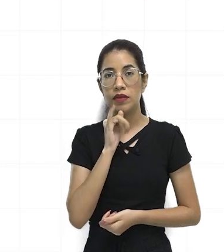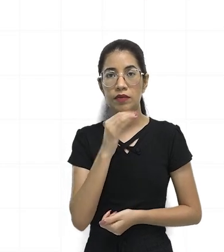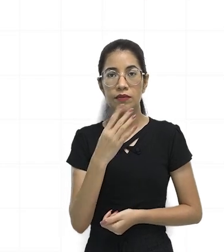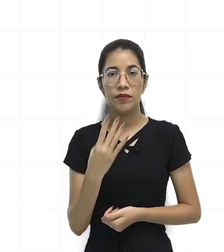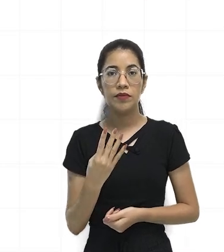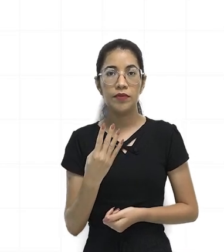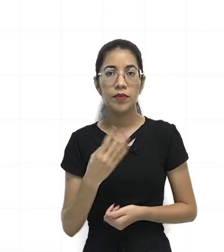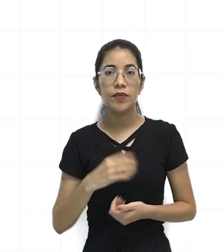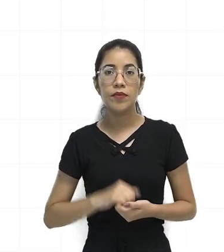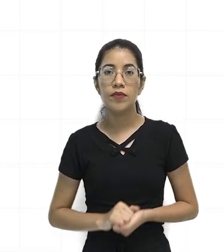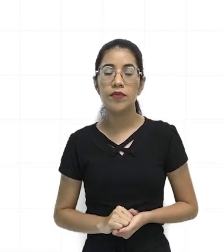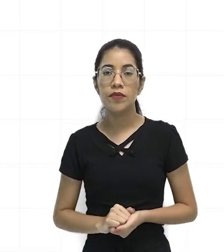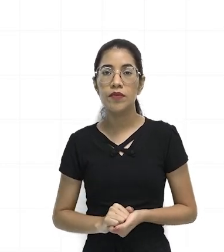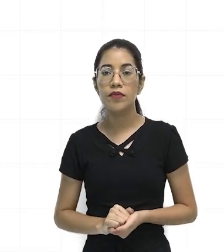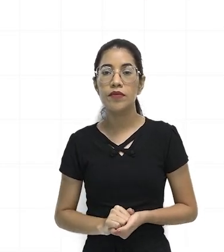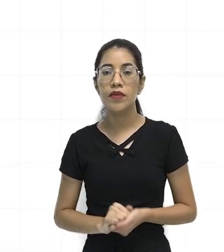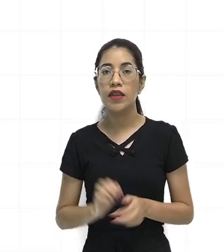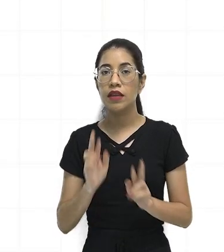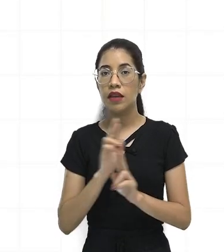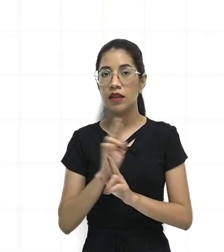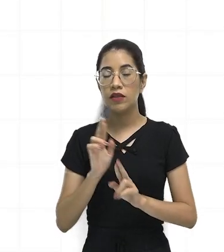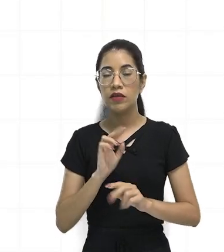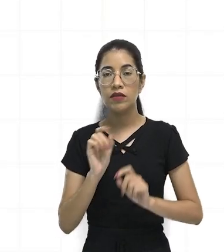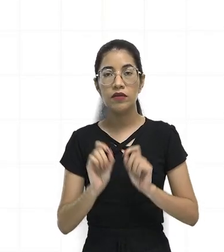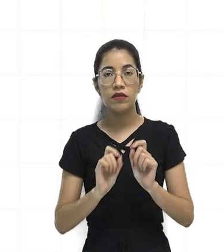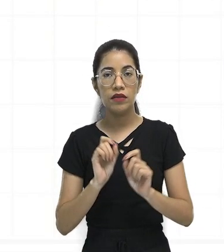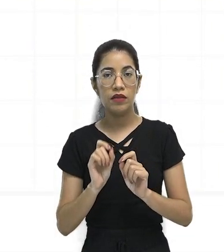de número 4, que tem a ver aí com